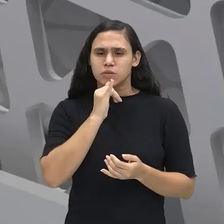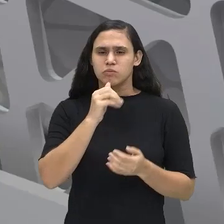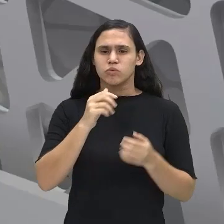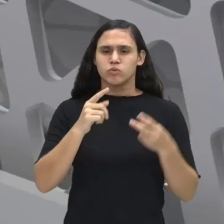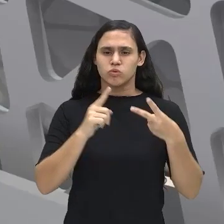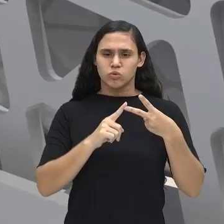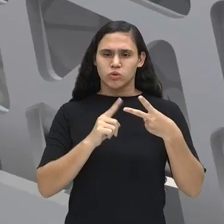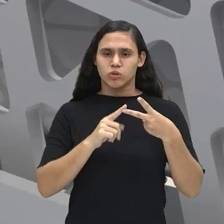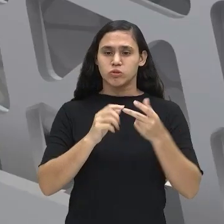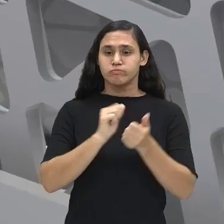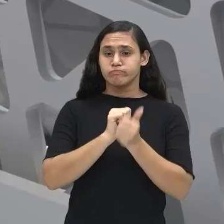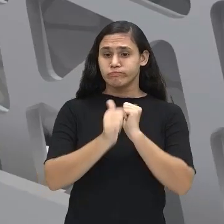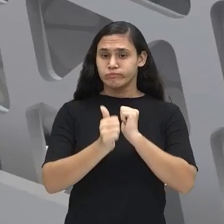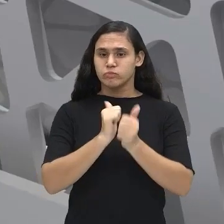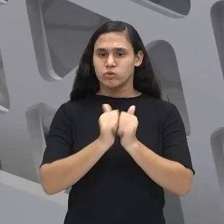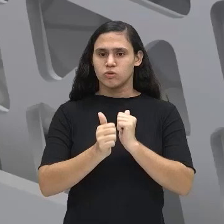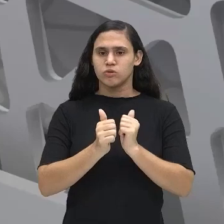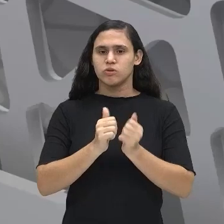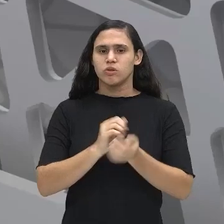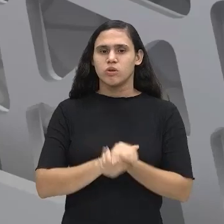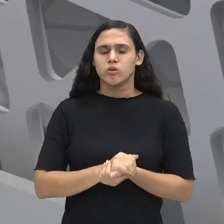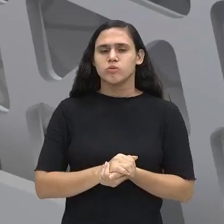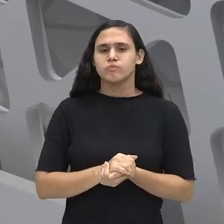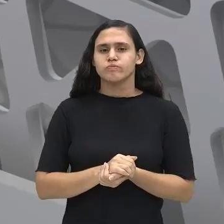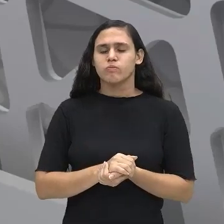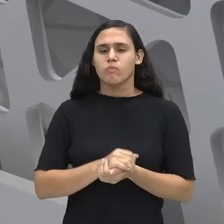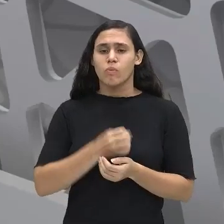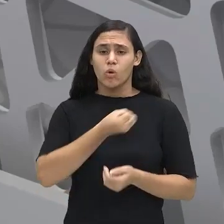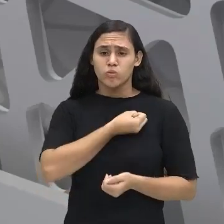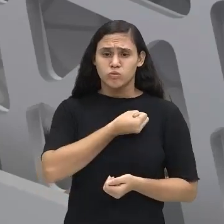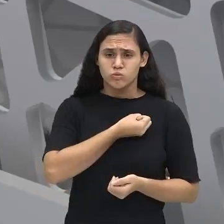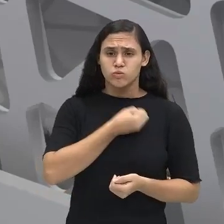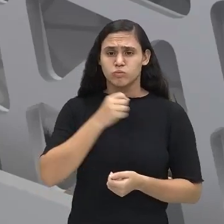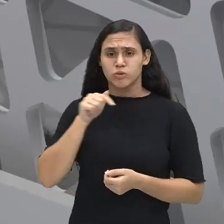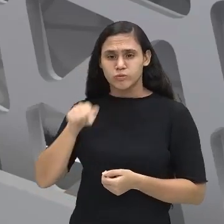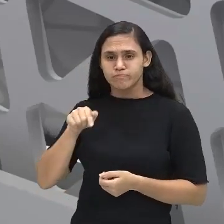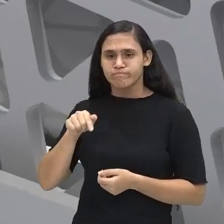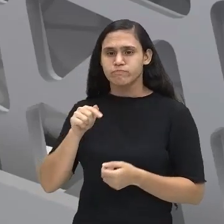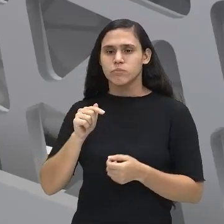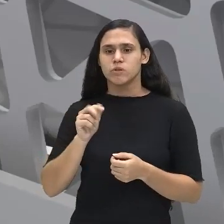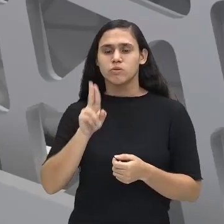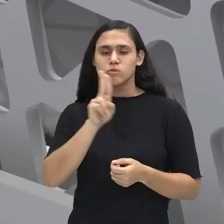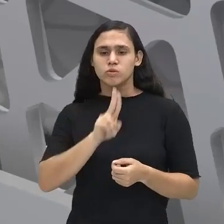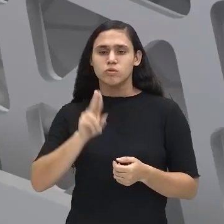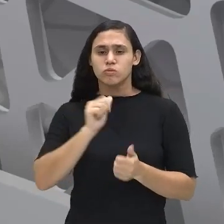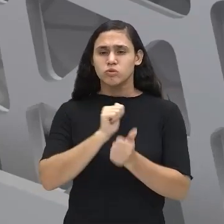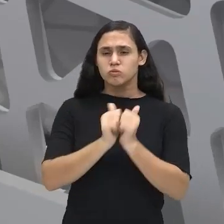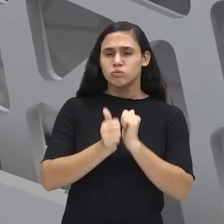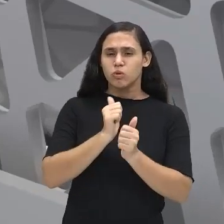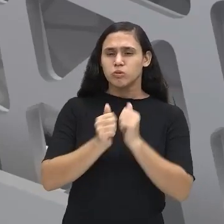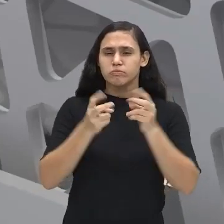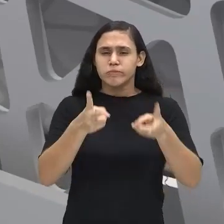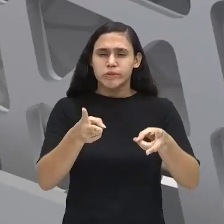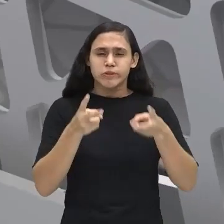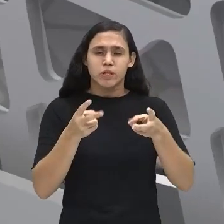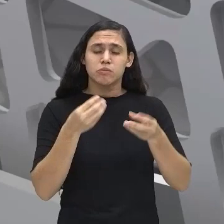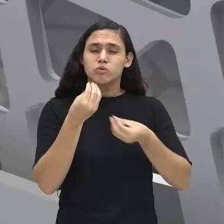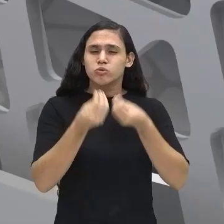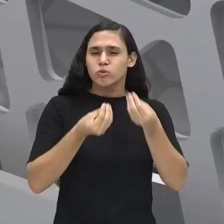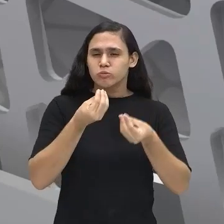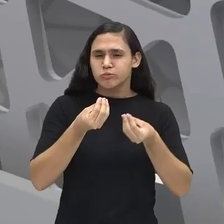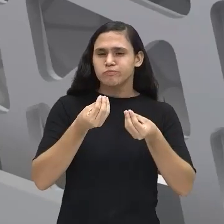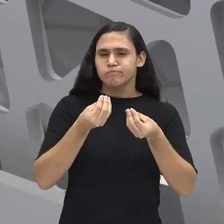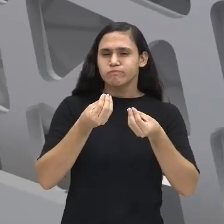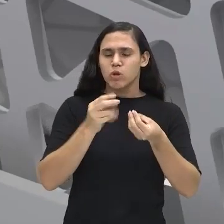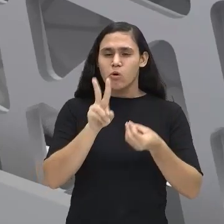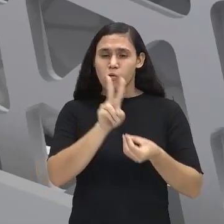relembrar. Os números inteiros no esporte, ele é muito a gente percebe muito eles quando a gente vai se tratar de saldo de gols. A gente viu ao